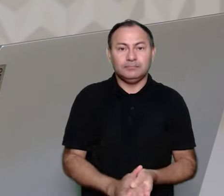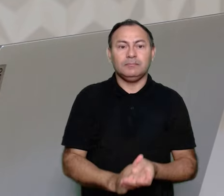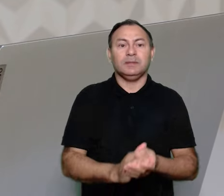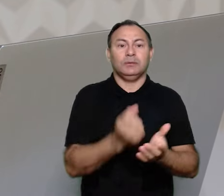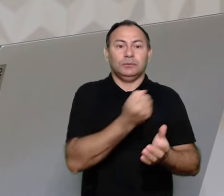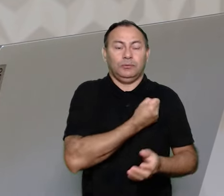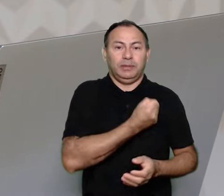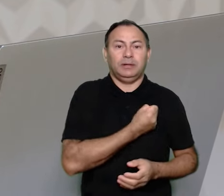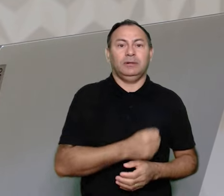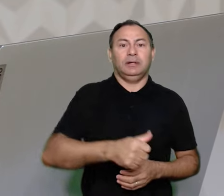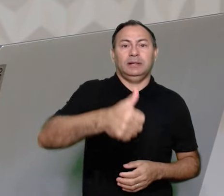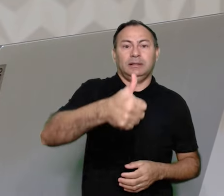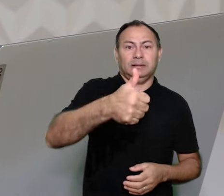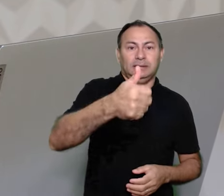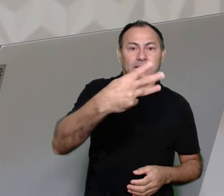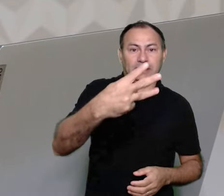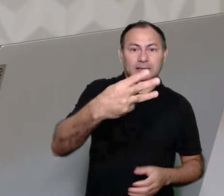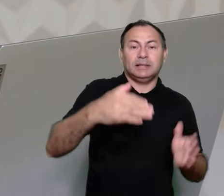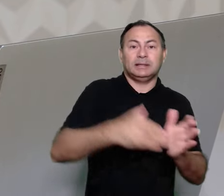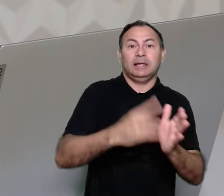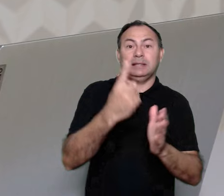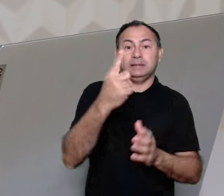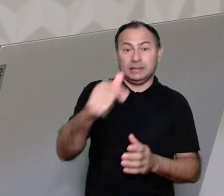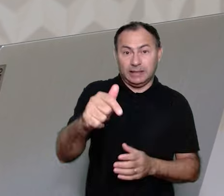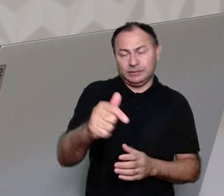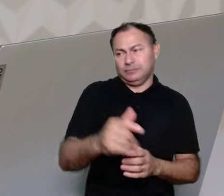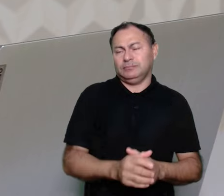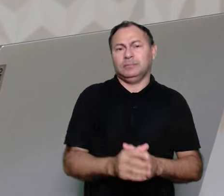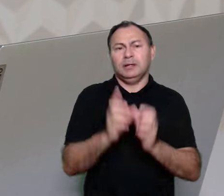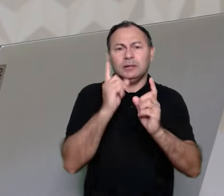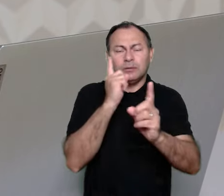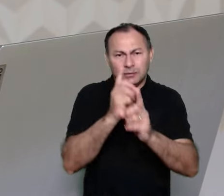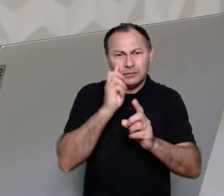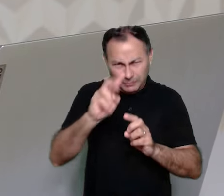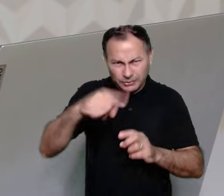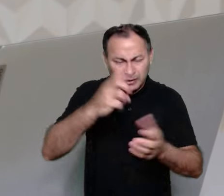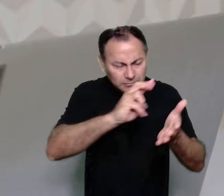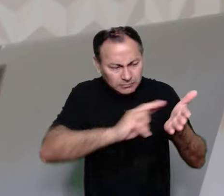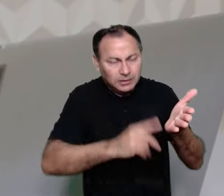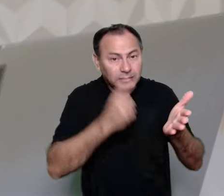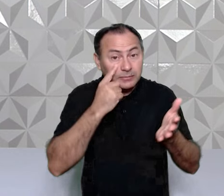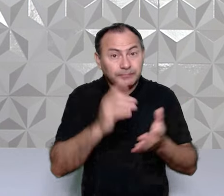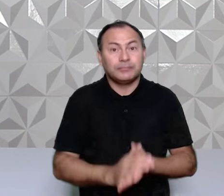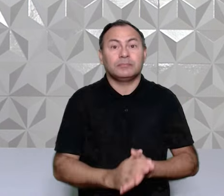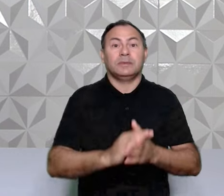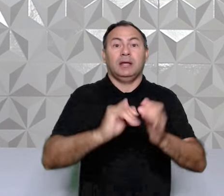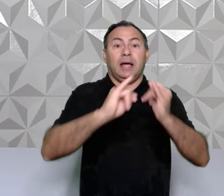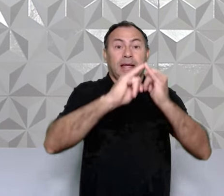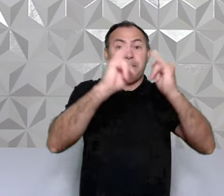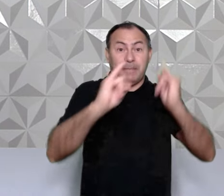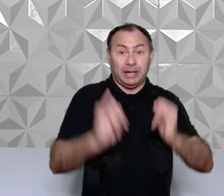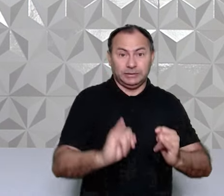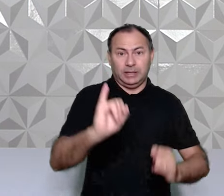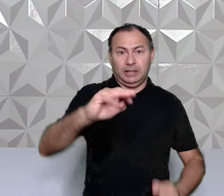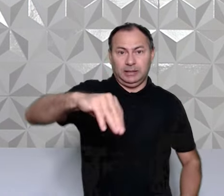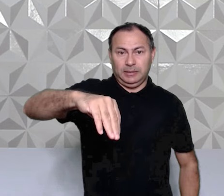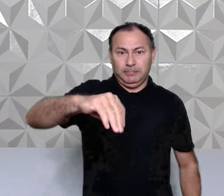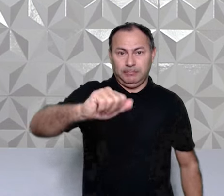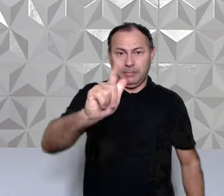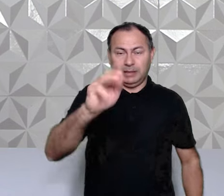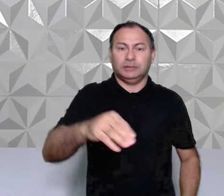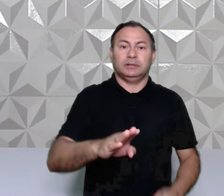Então, nos números 13 a 17, né? Confira lá então mais tarde. Então, a imagem